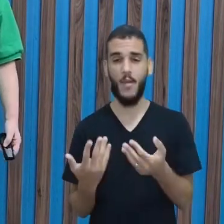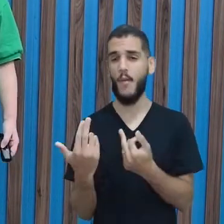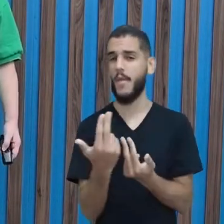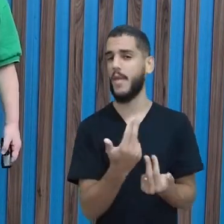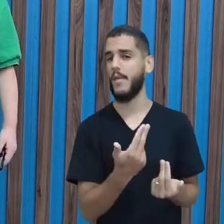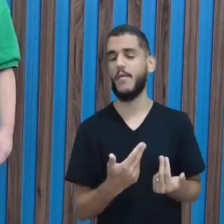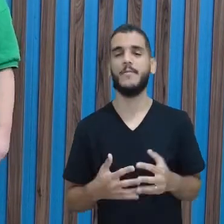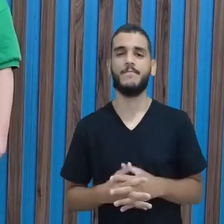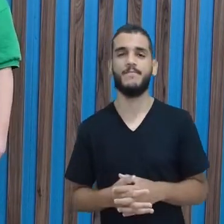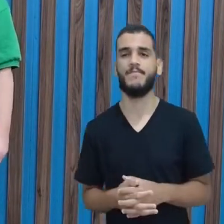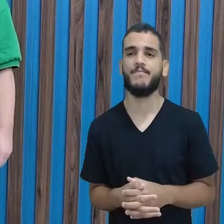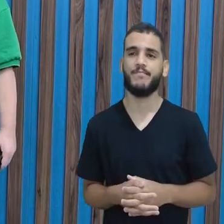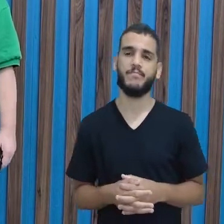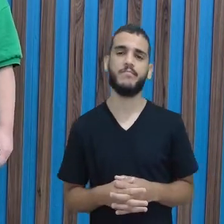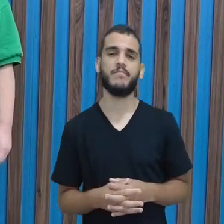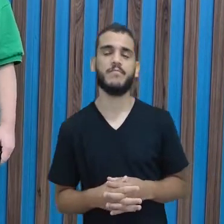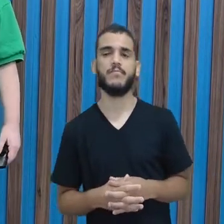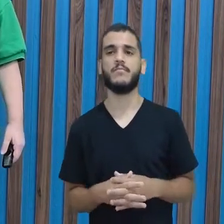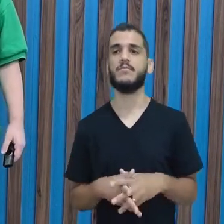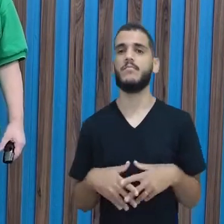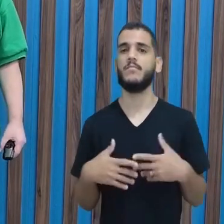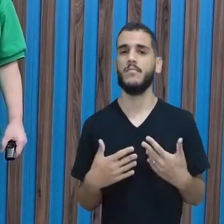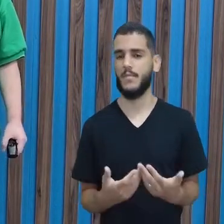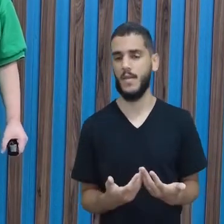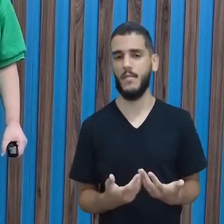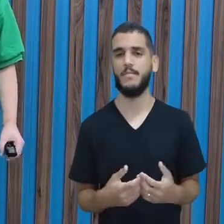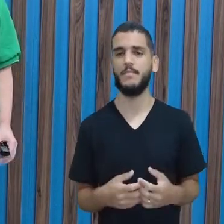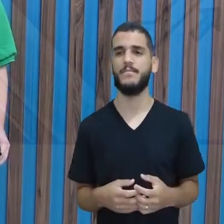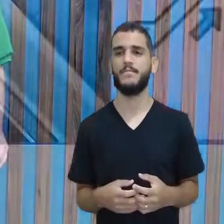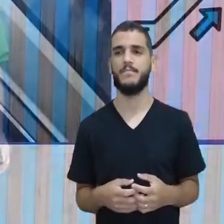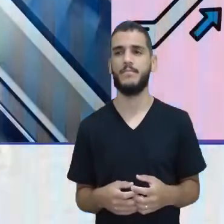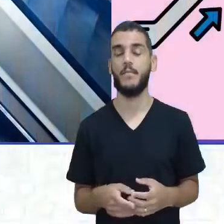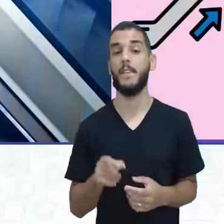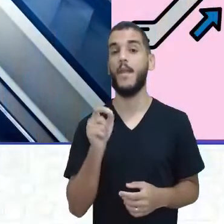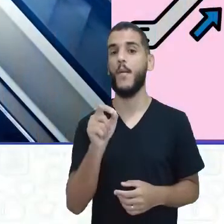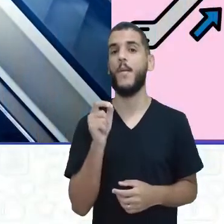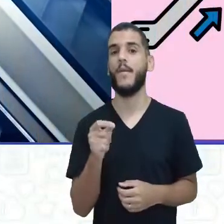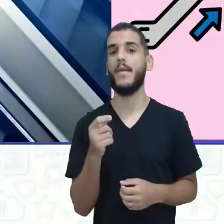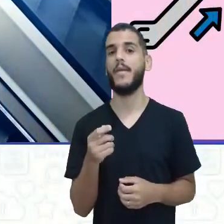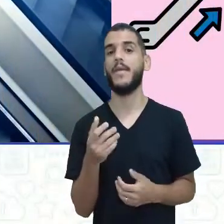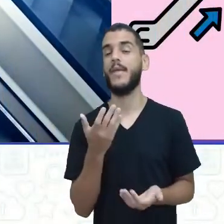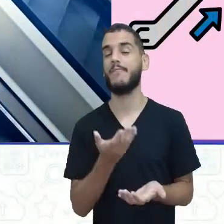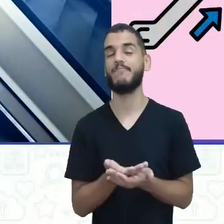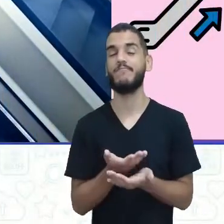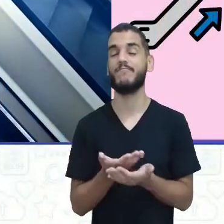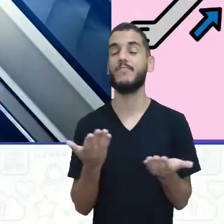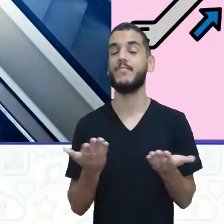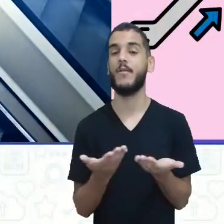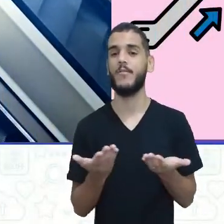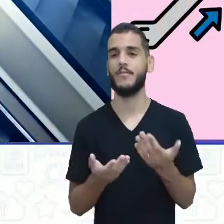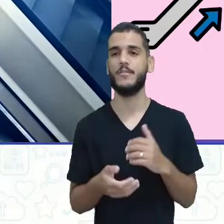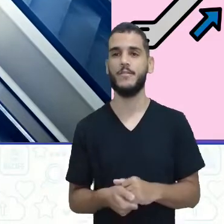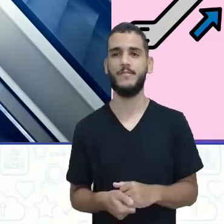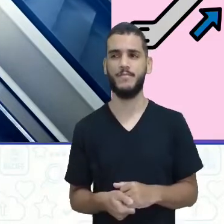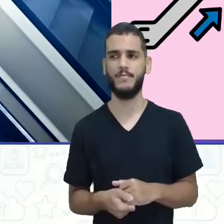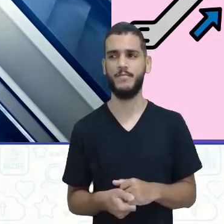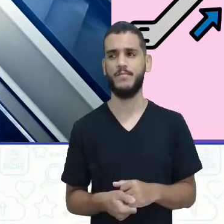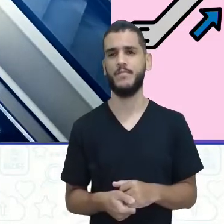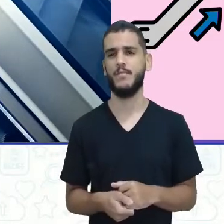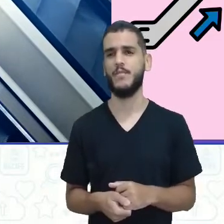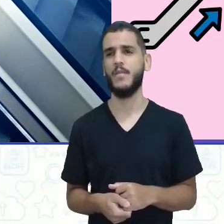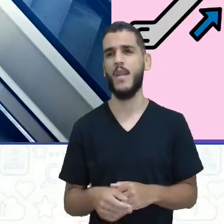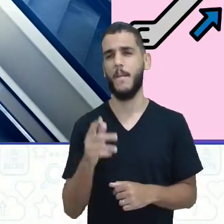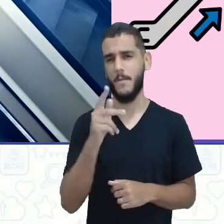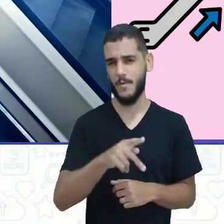matemática, tá? Bom, então, o que a gente vai ver hoje? Gente, professor, isso aí